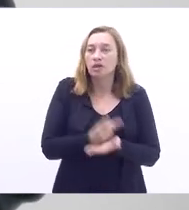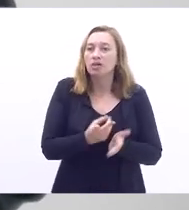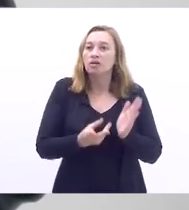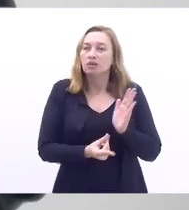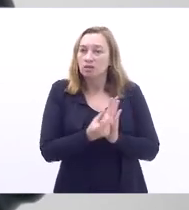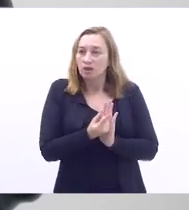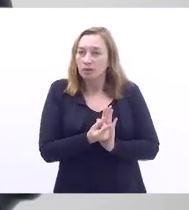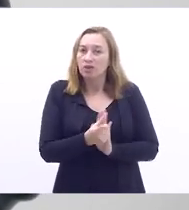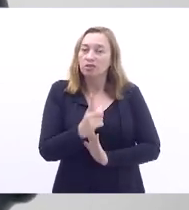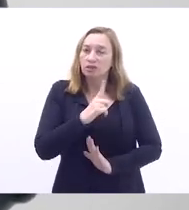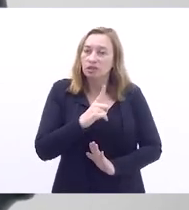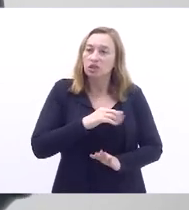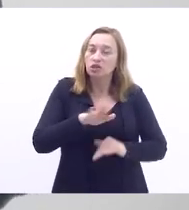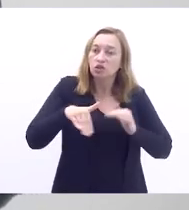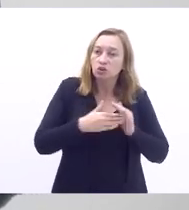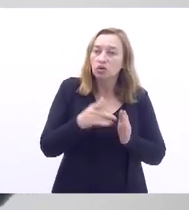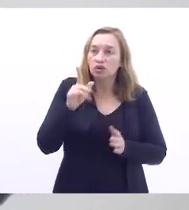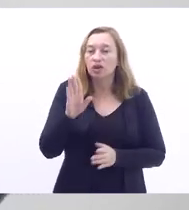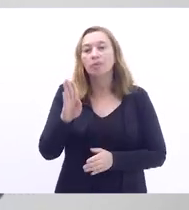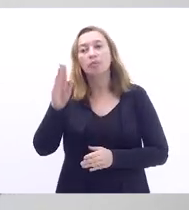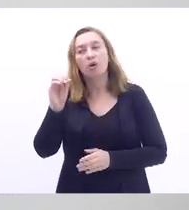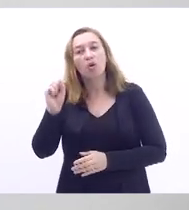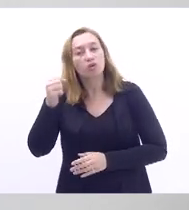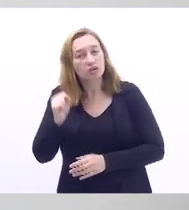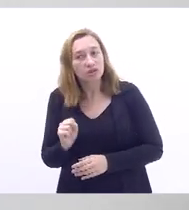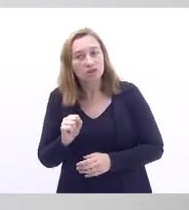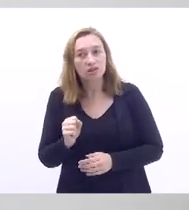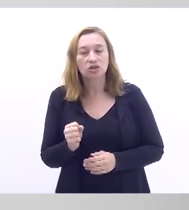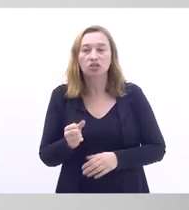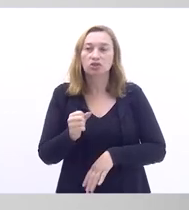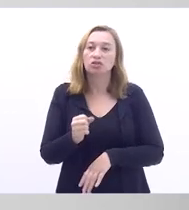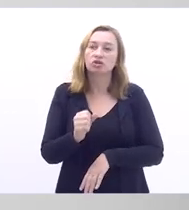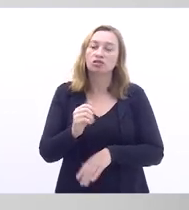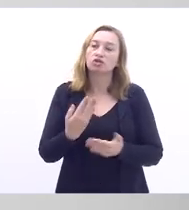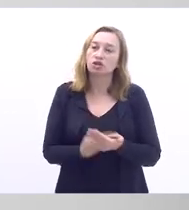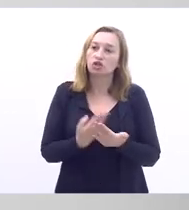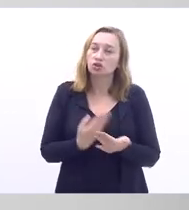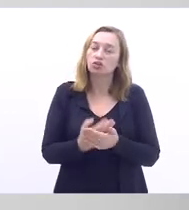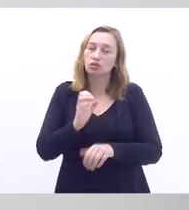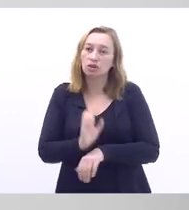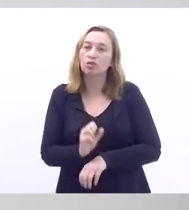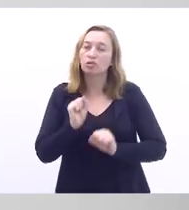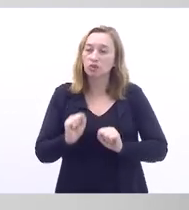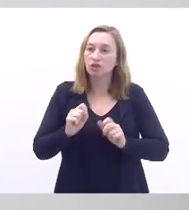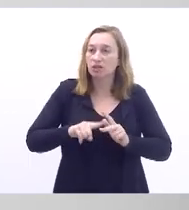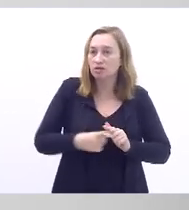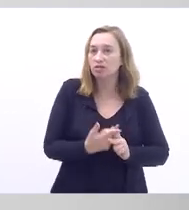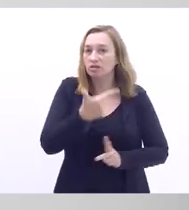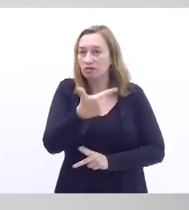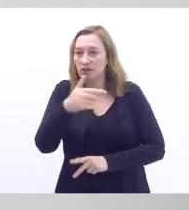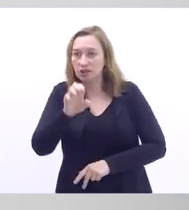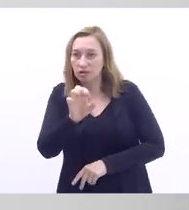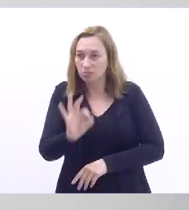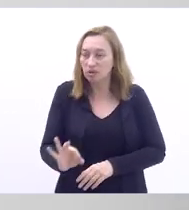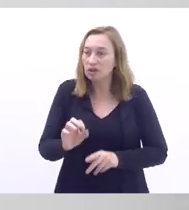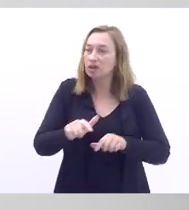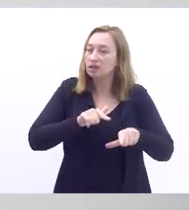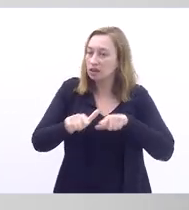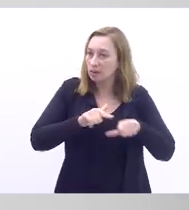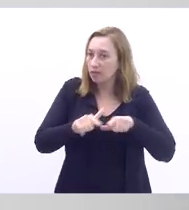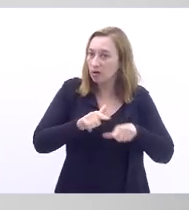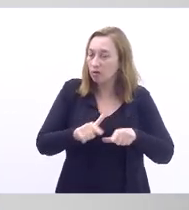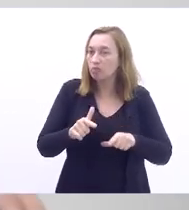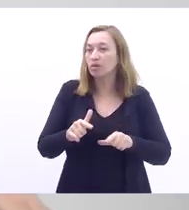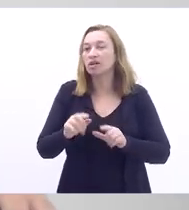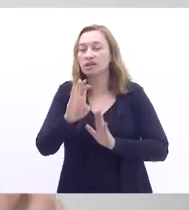orçamento prevendo que todas as bolsas do estado poderiam ser reajustado no valor de 25 porcento a gente trabalhou por essa